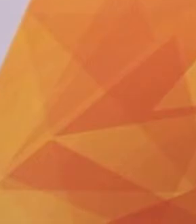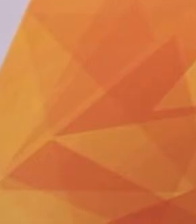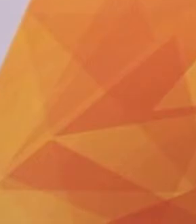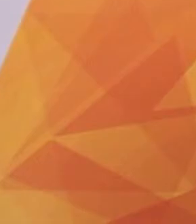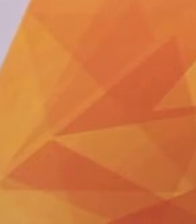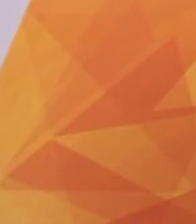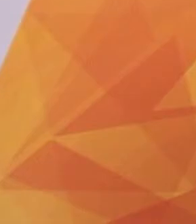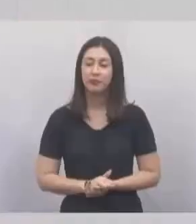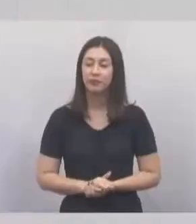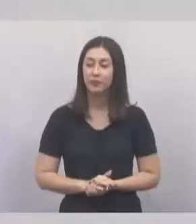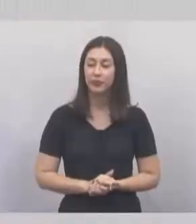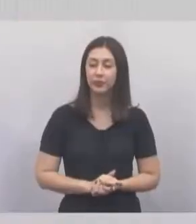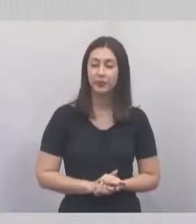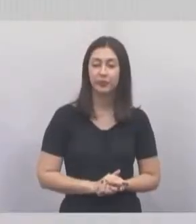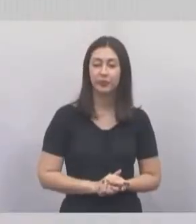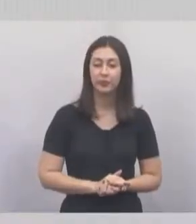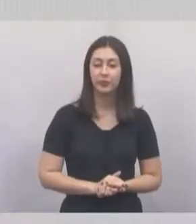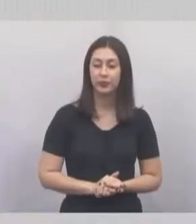Ambiente. Acompanhe.